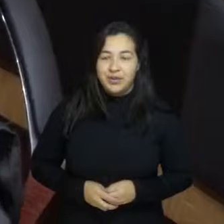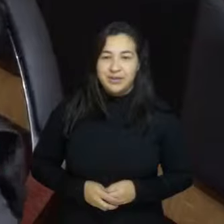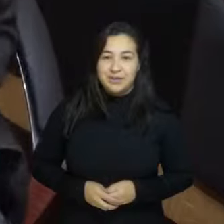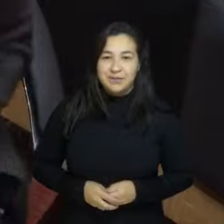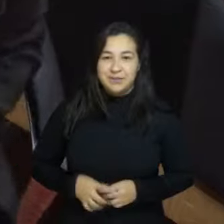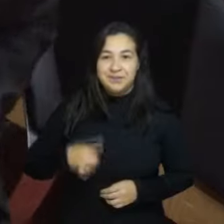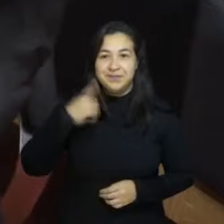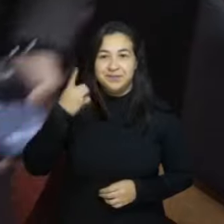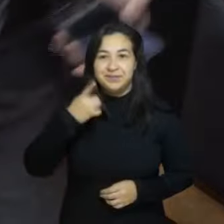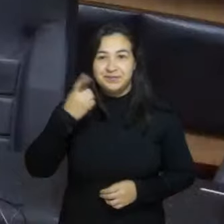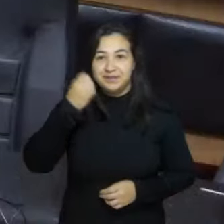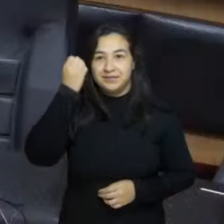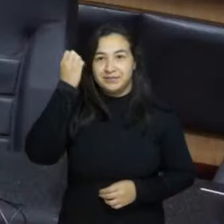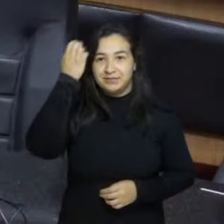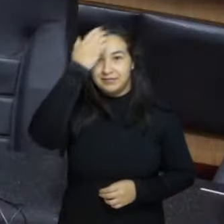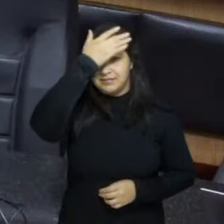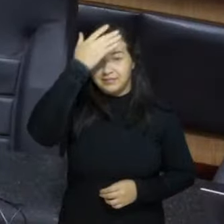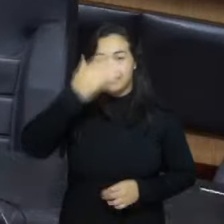Deputado Emerson Stein.